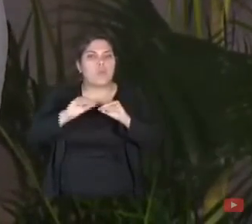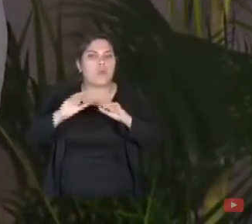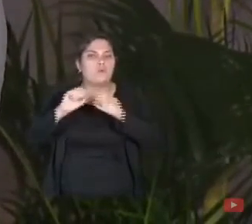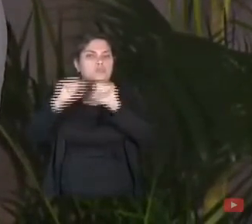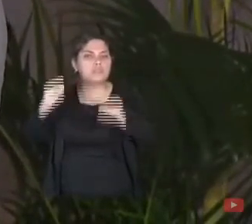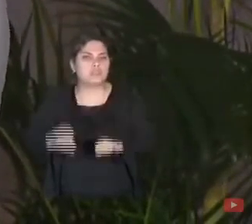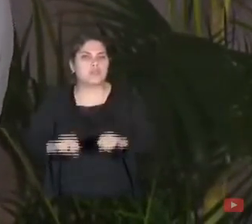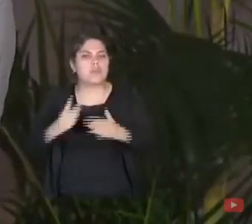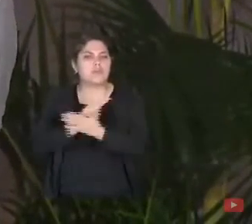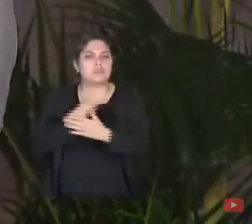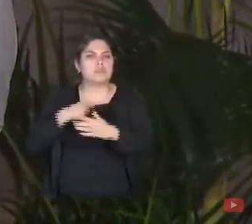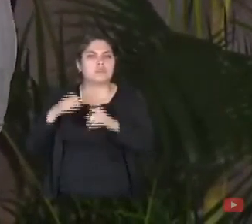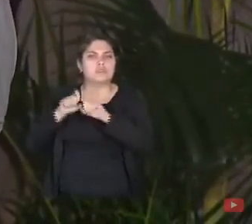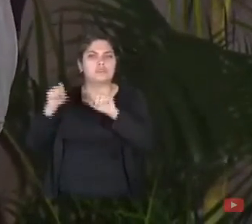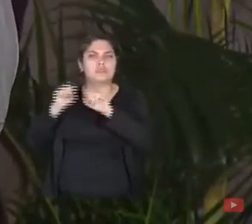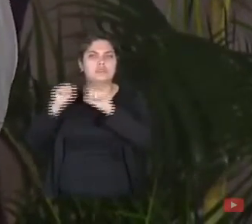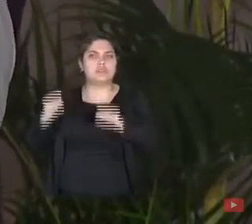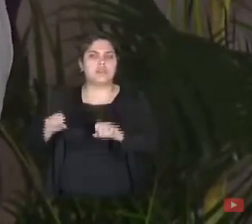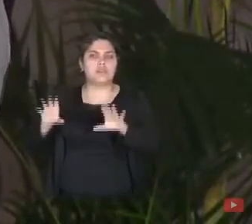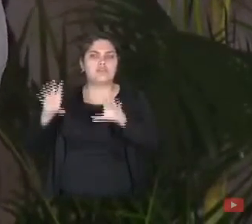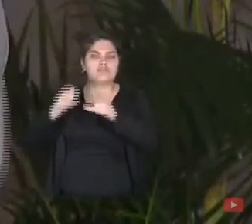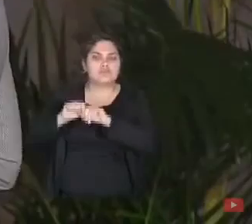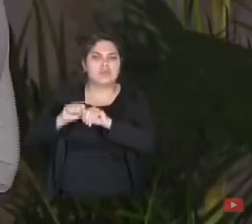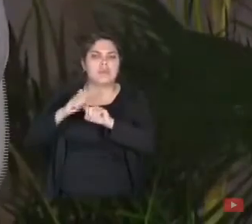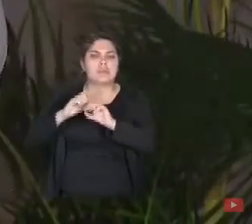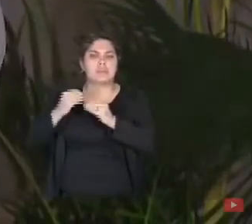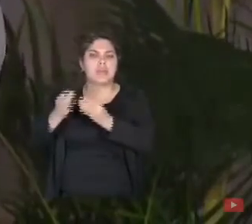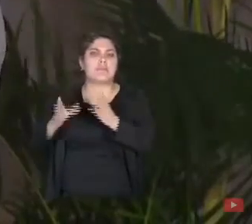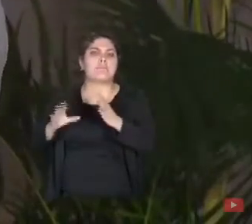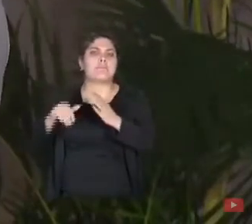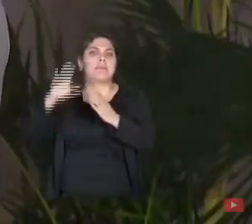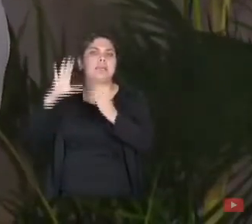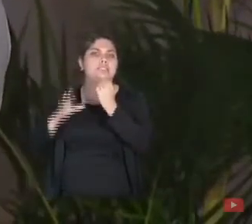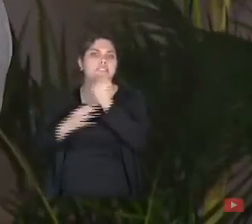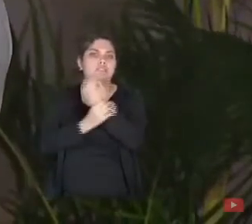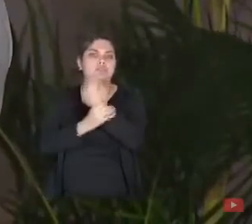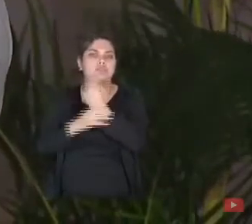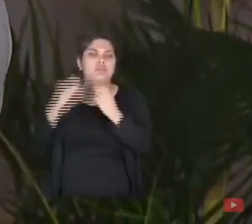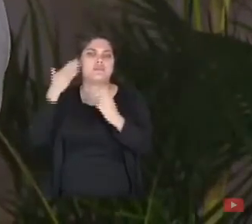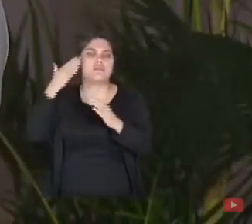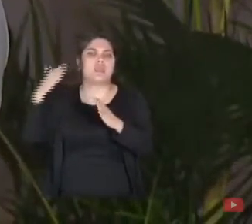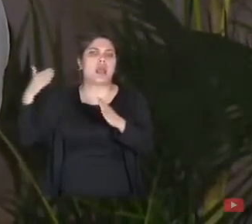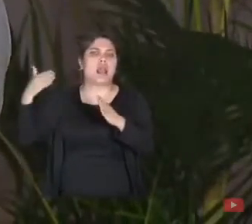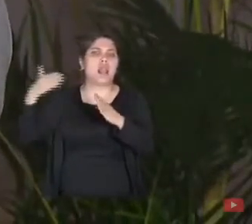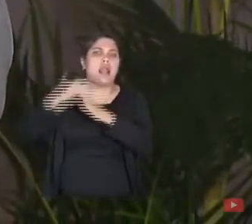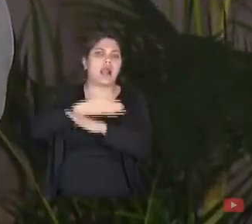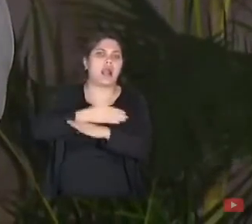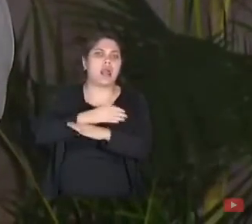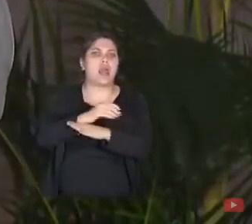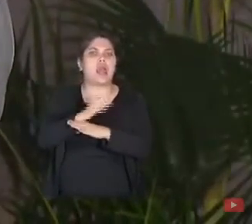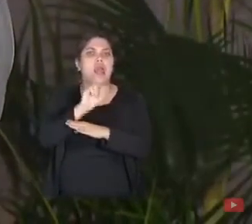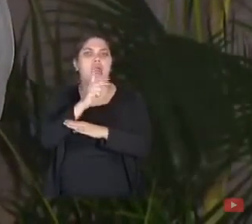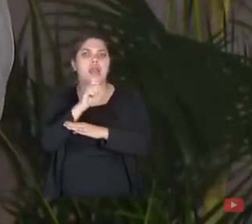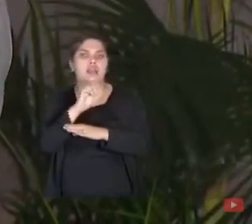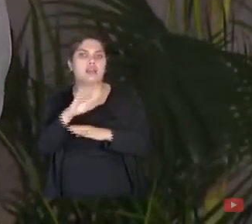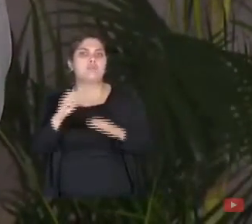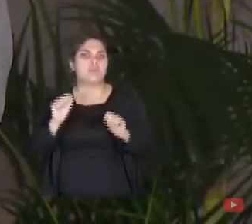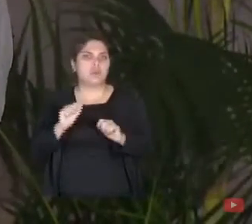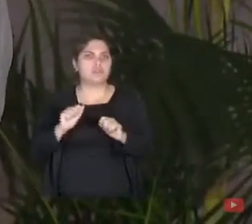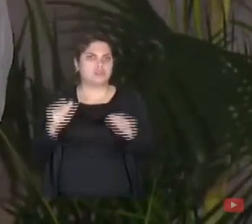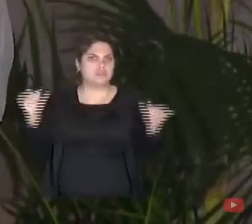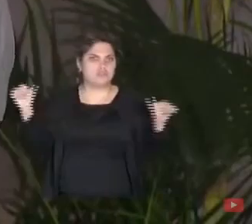falou mais cedo que teve que desligar para dar mais segurança à invasão de hackers. Isso também pode ter alterado essa falha